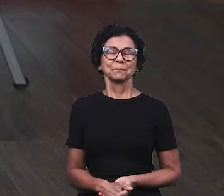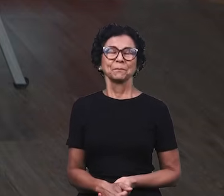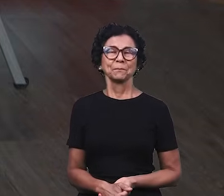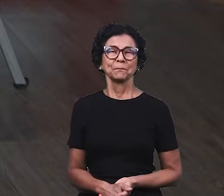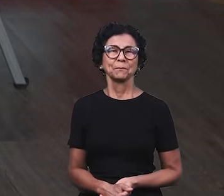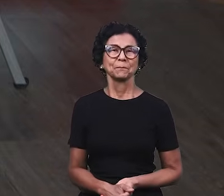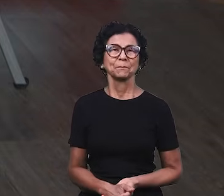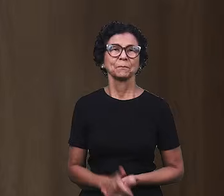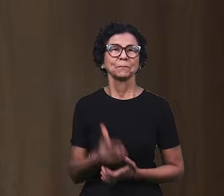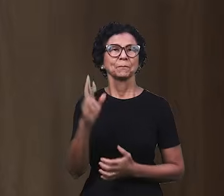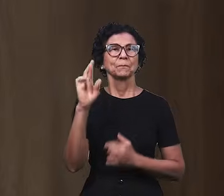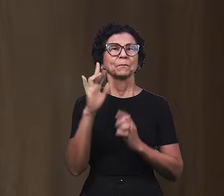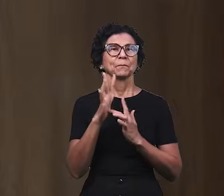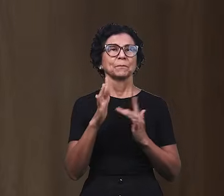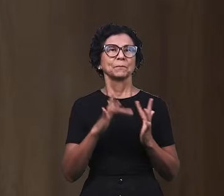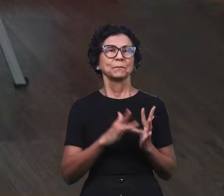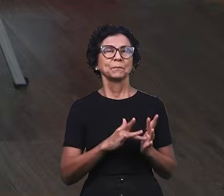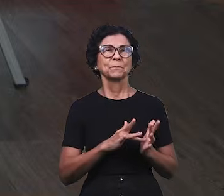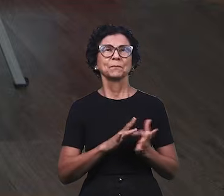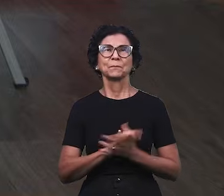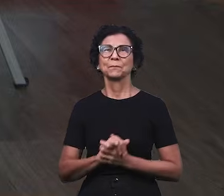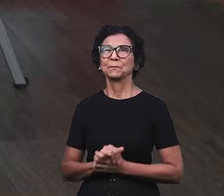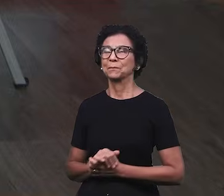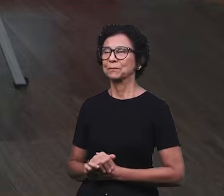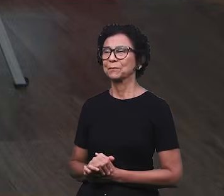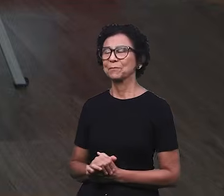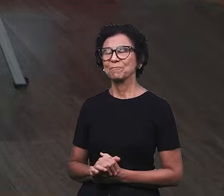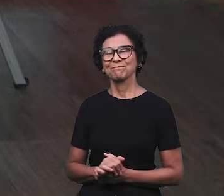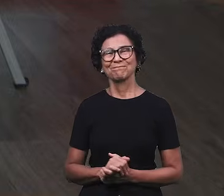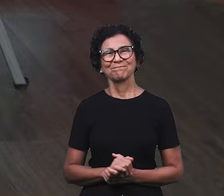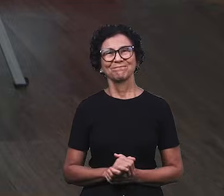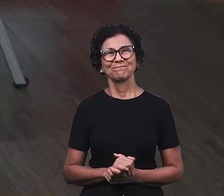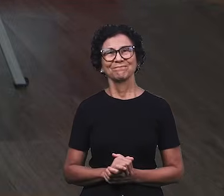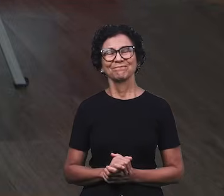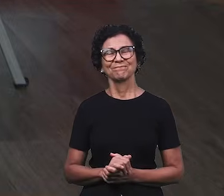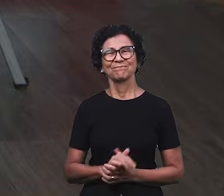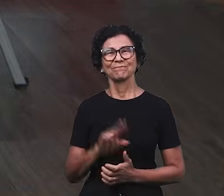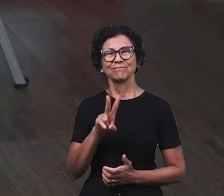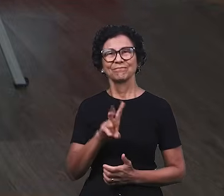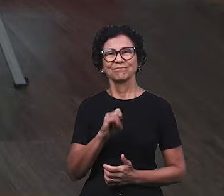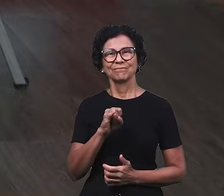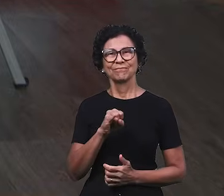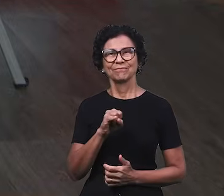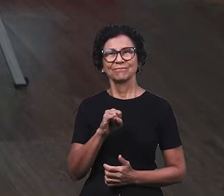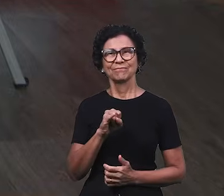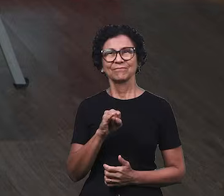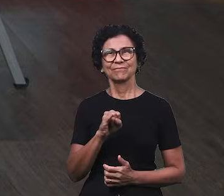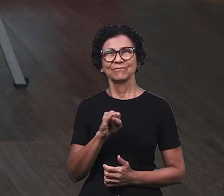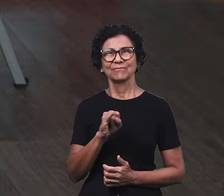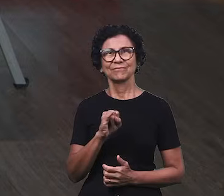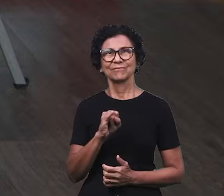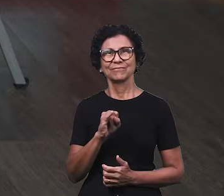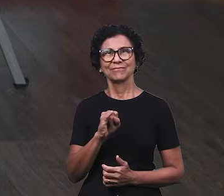aqui hoje. Pai Senhor, pastor Eduardo. A paz do Senhor, pastor Edson, pastor Vinícius.